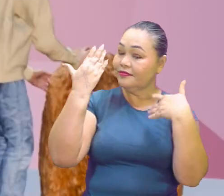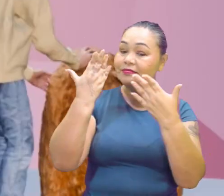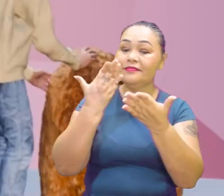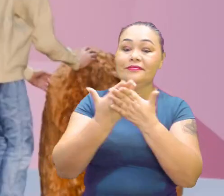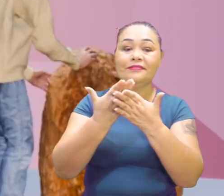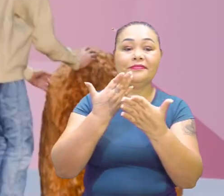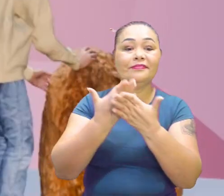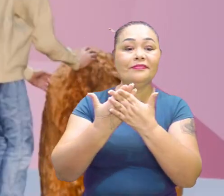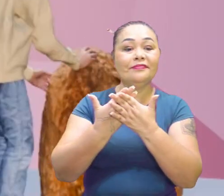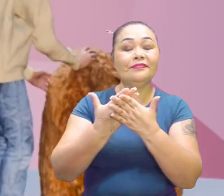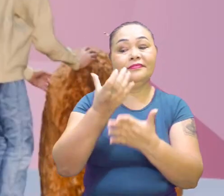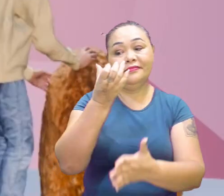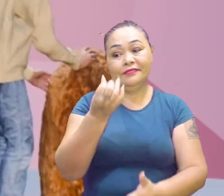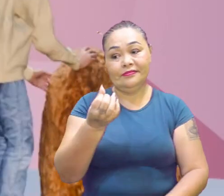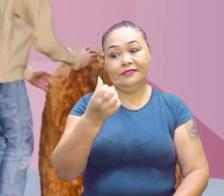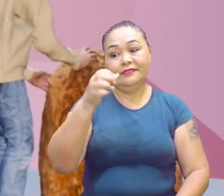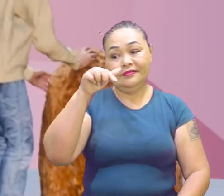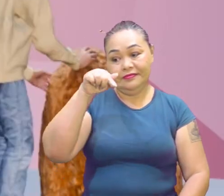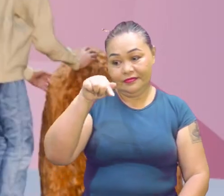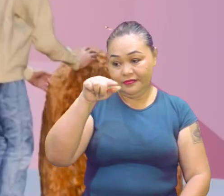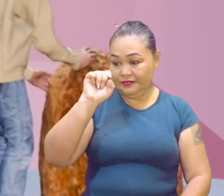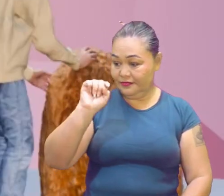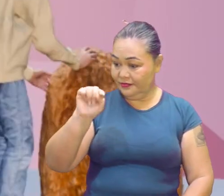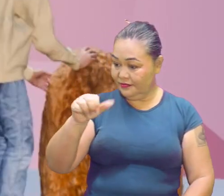nossa aula